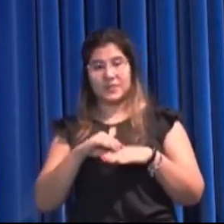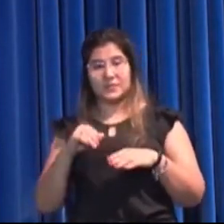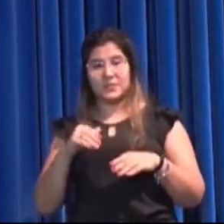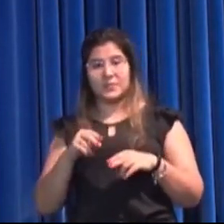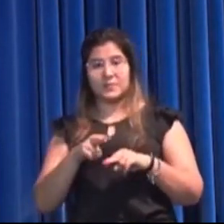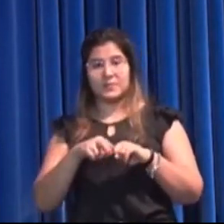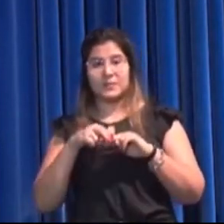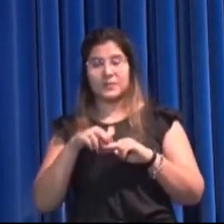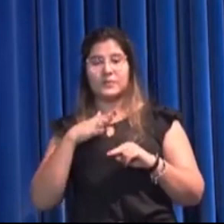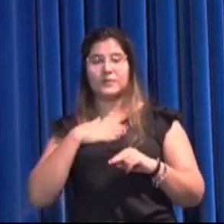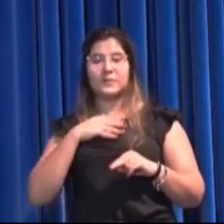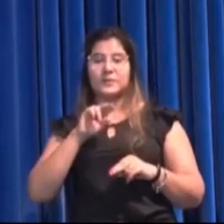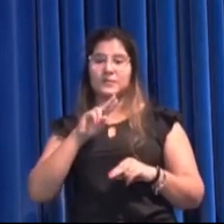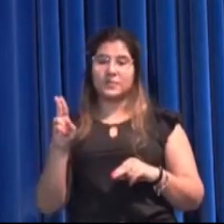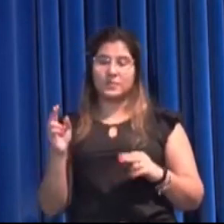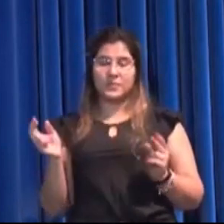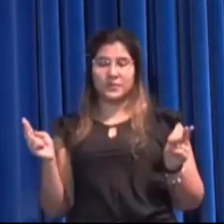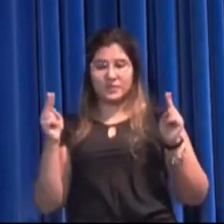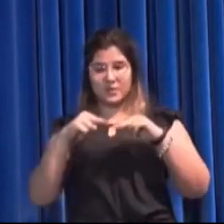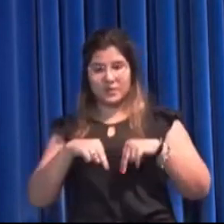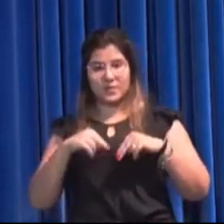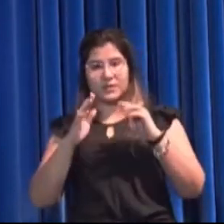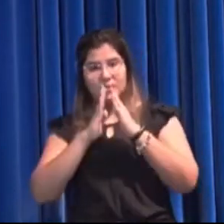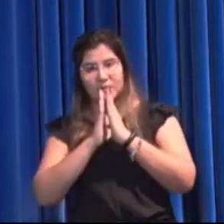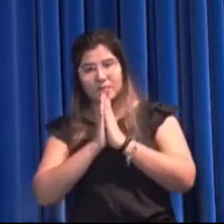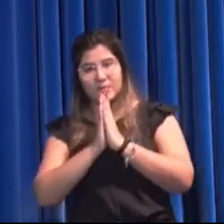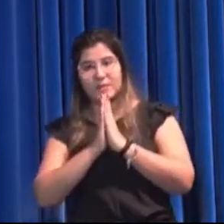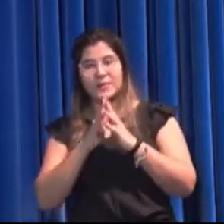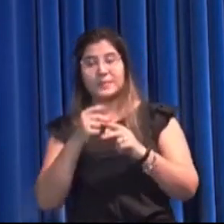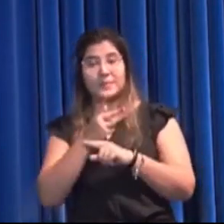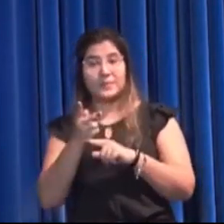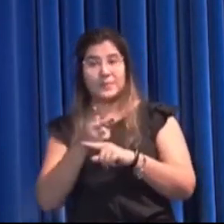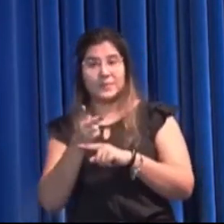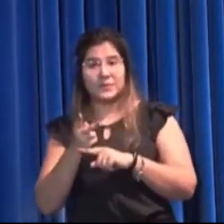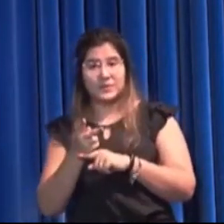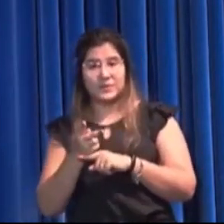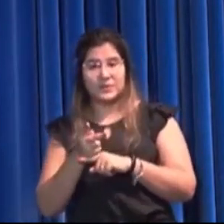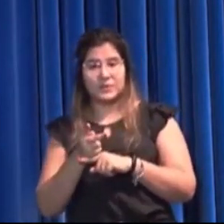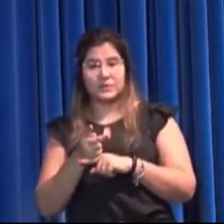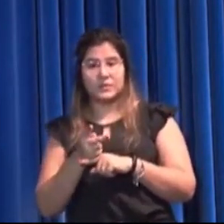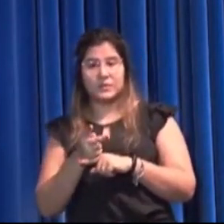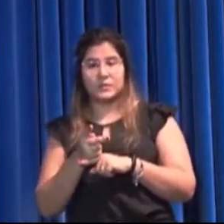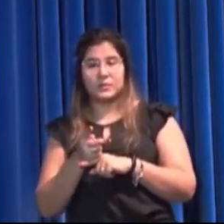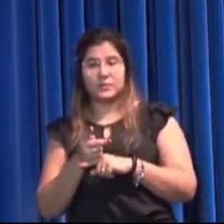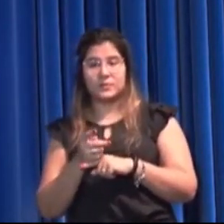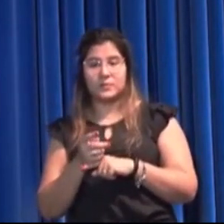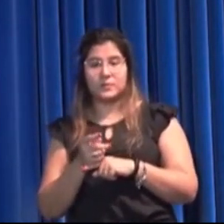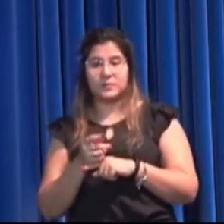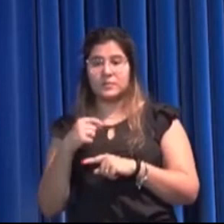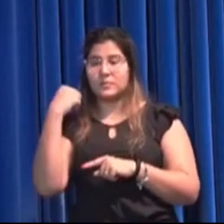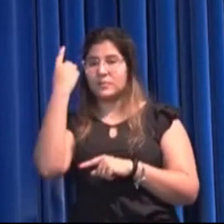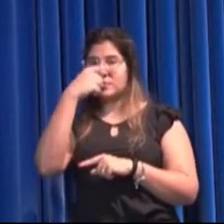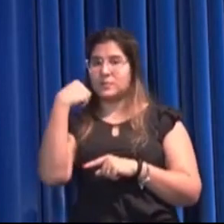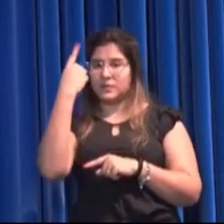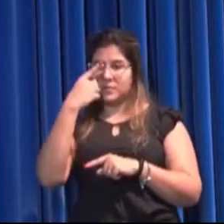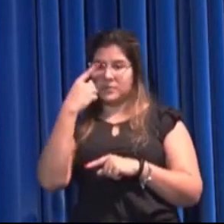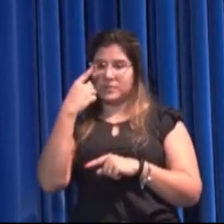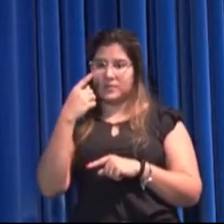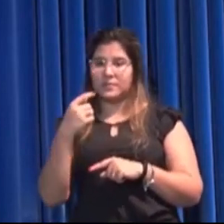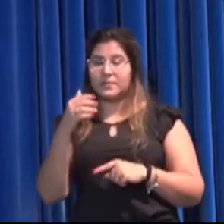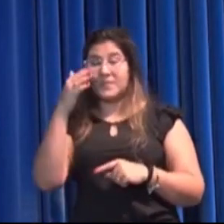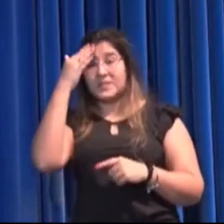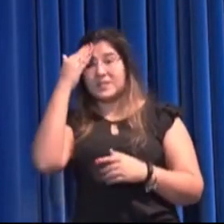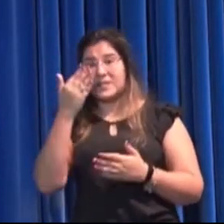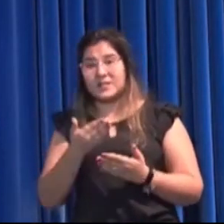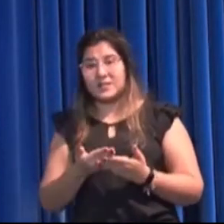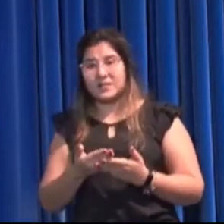se humilhar e orar, buscar a minha face e se converter ou se afastar